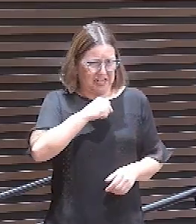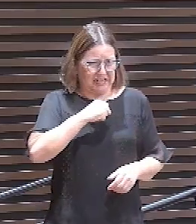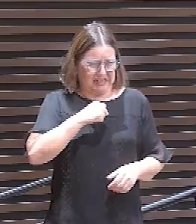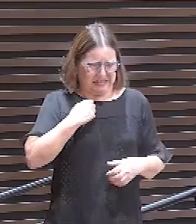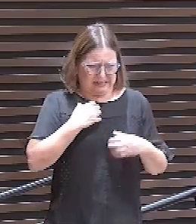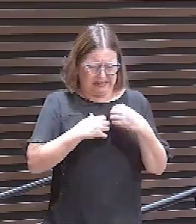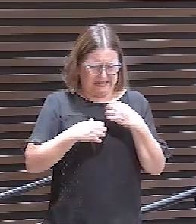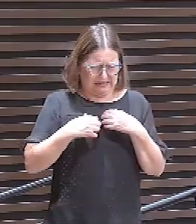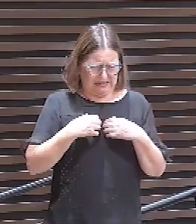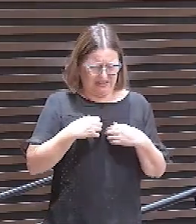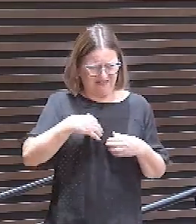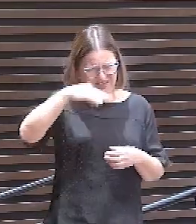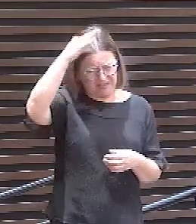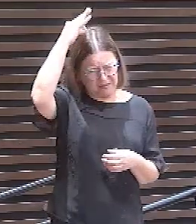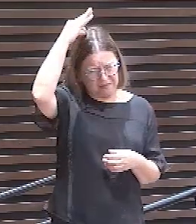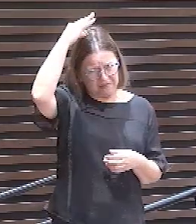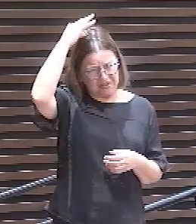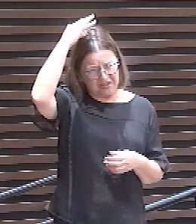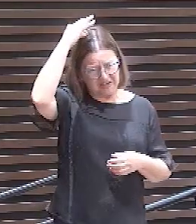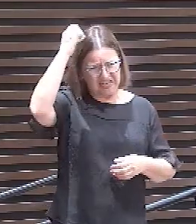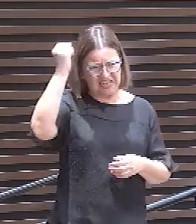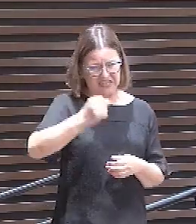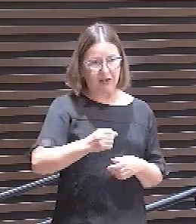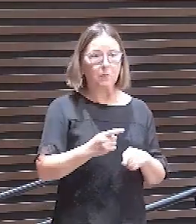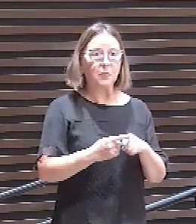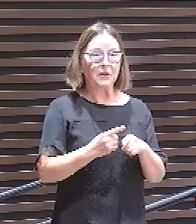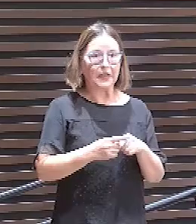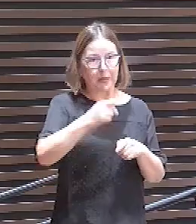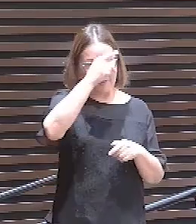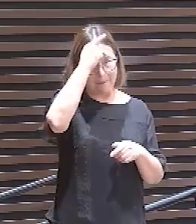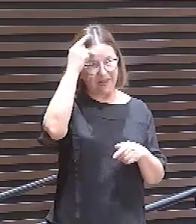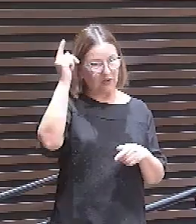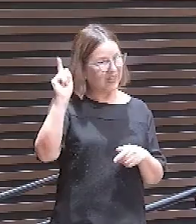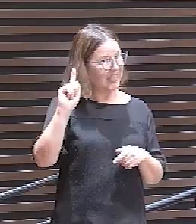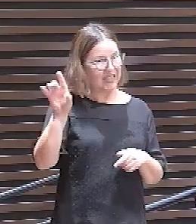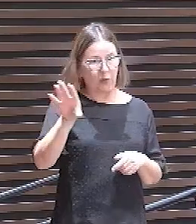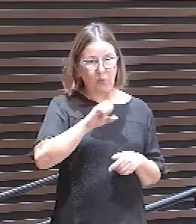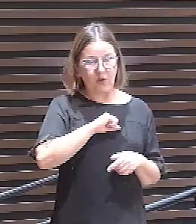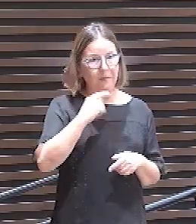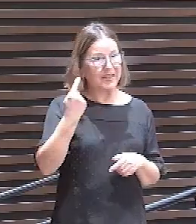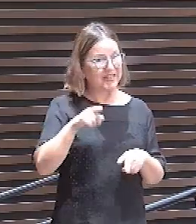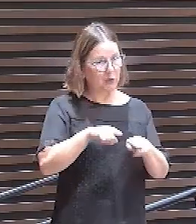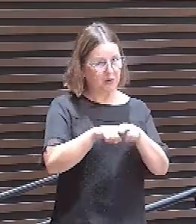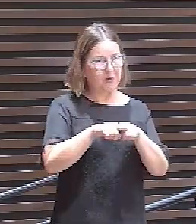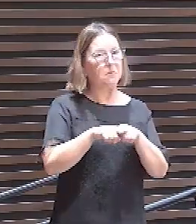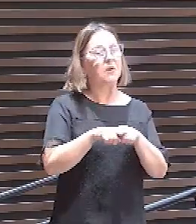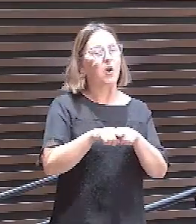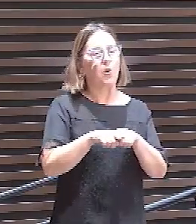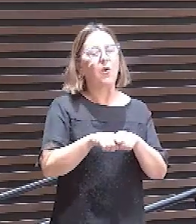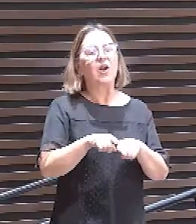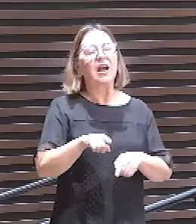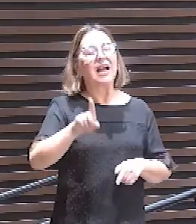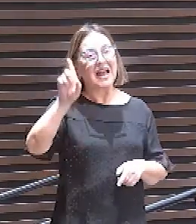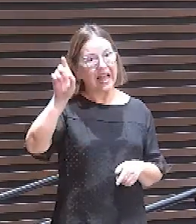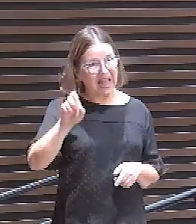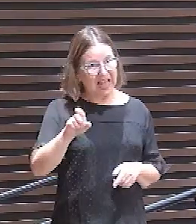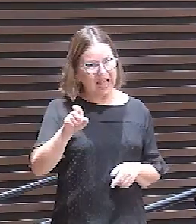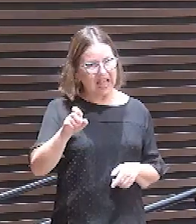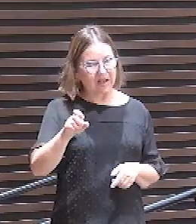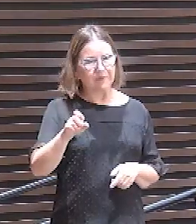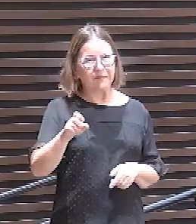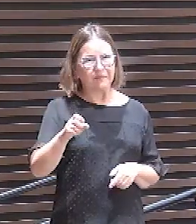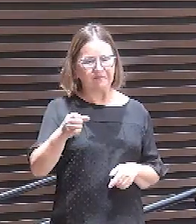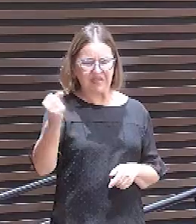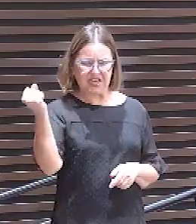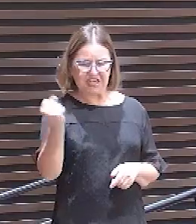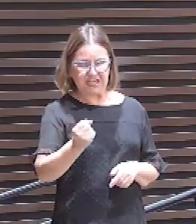assassina, porque aquele que não ama o seu irmão é assassino. Assim me diz